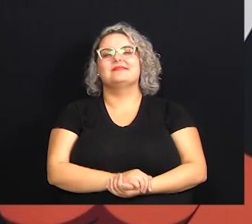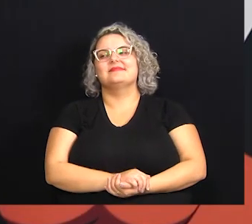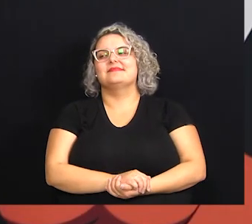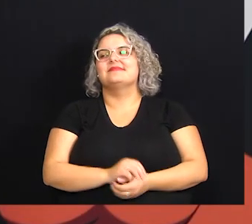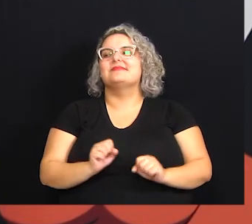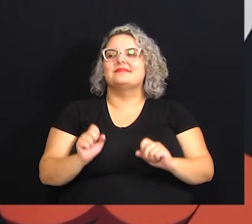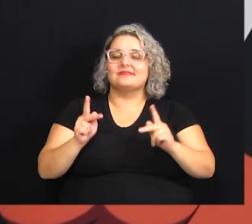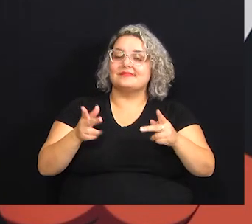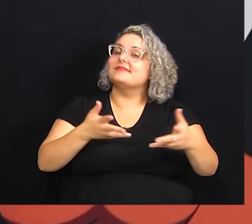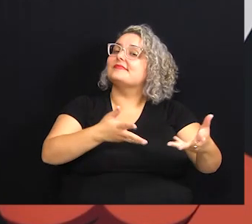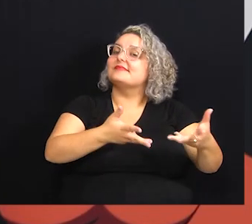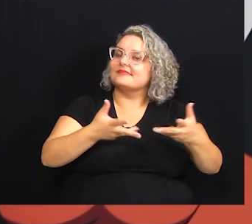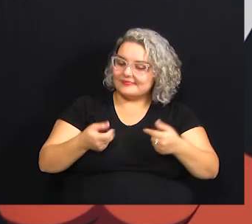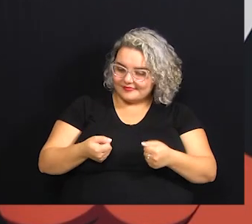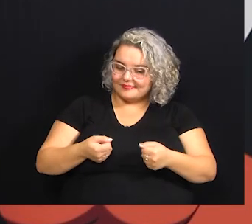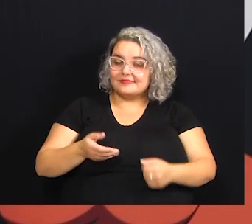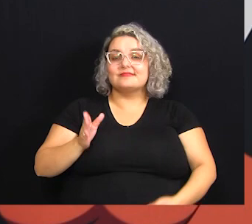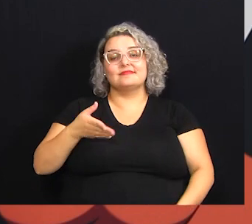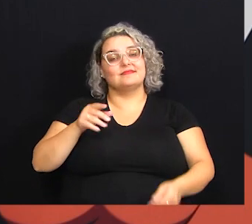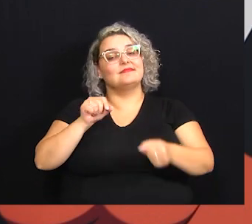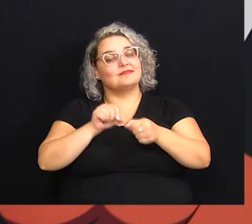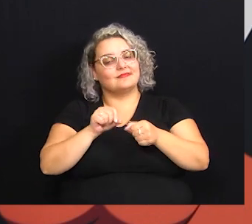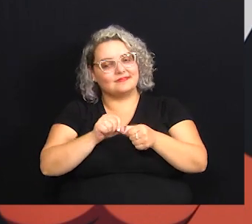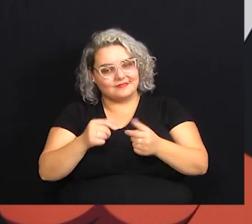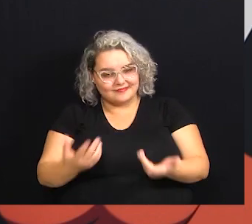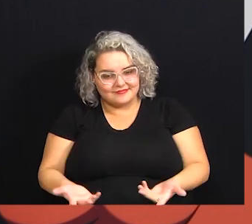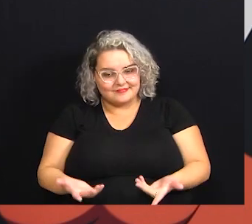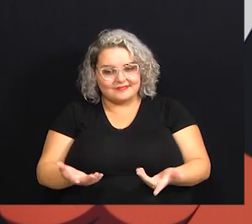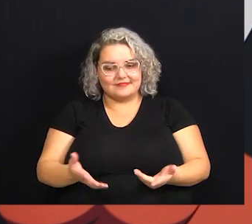Ok, vou deixar um convite aqui já feito,